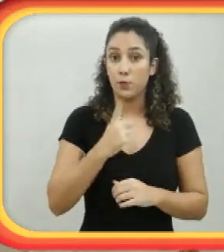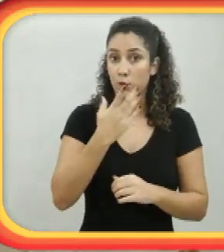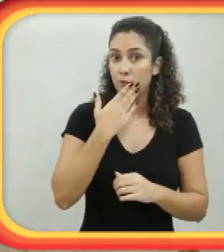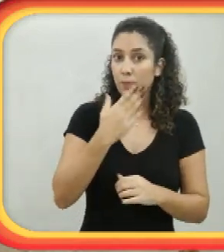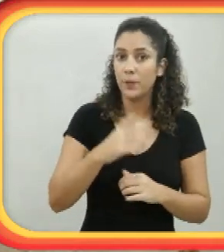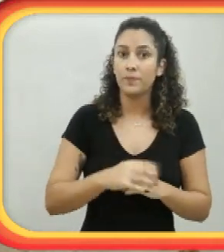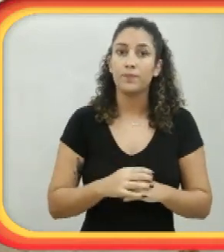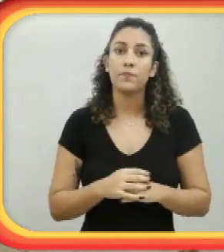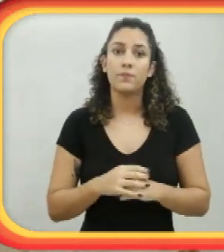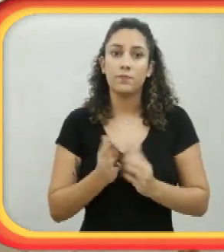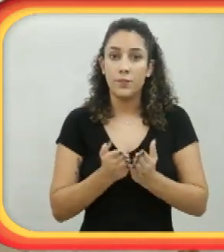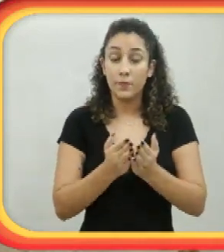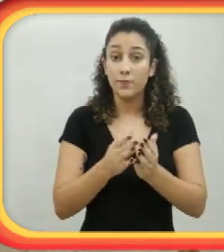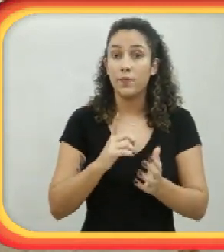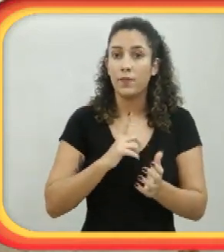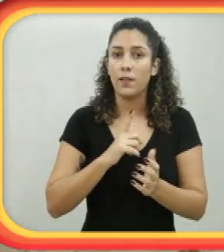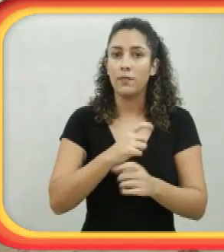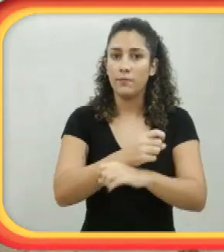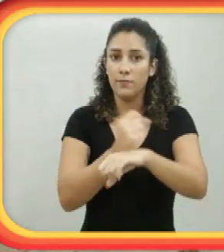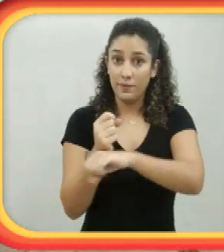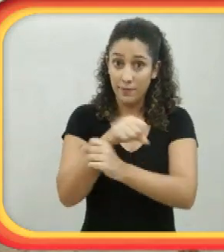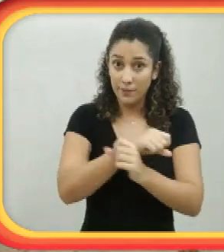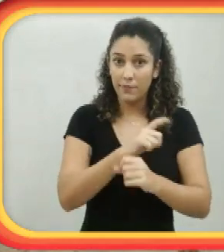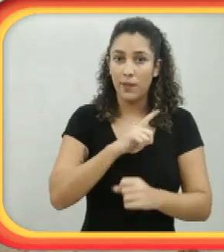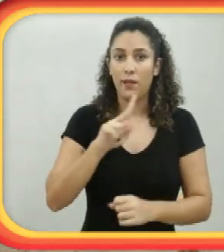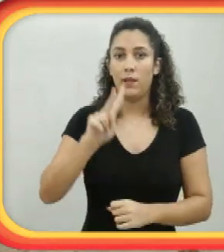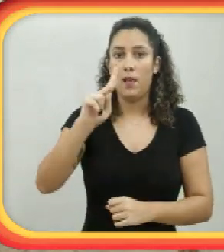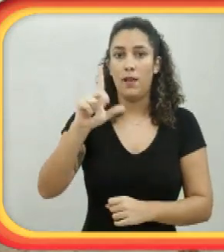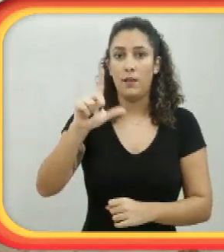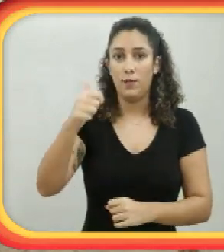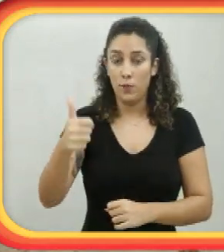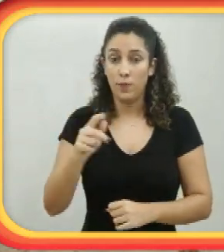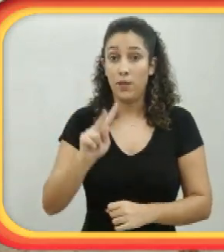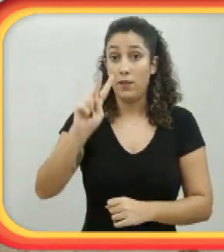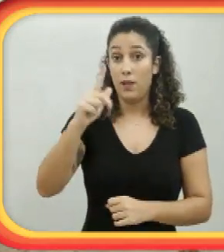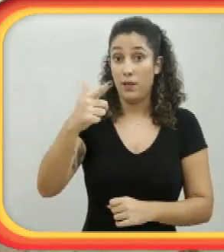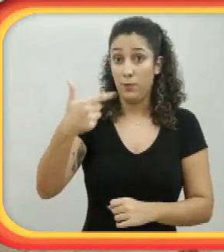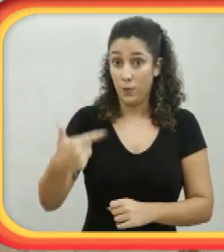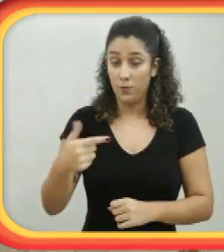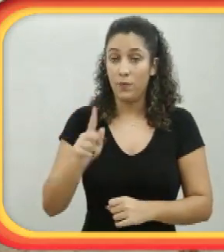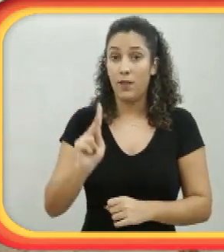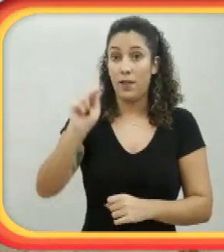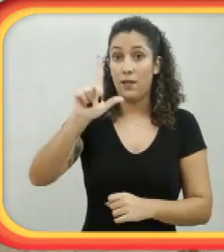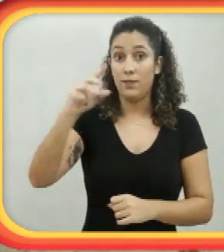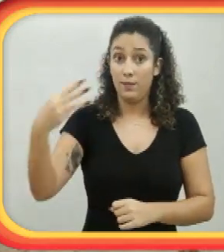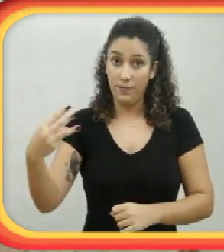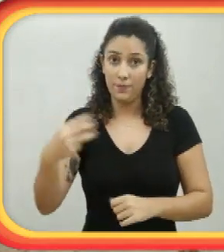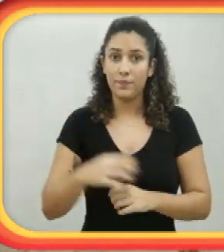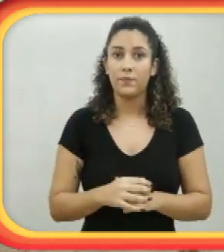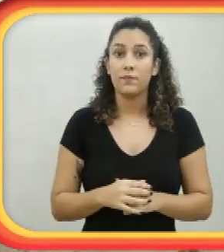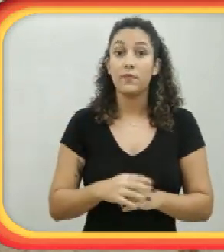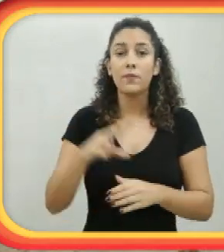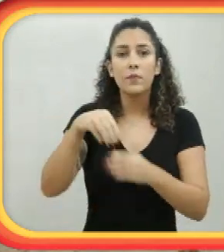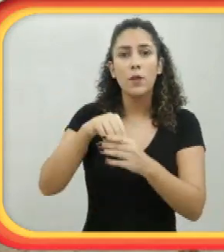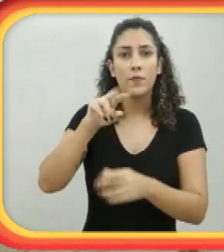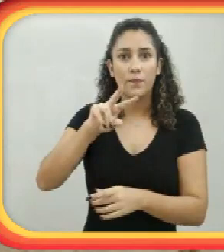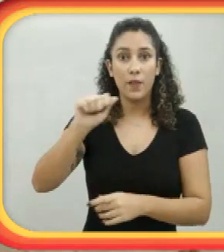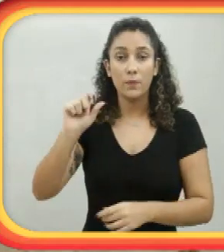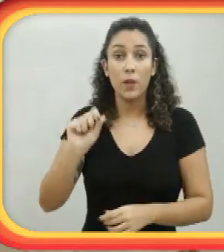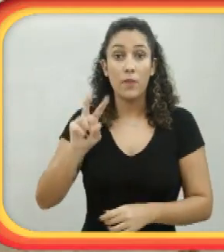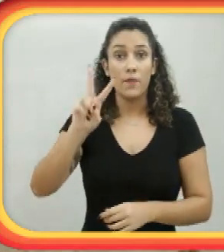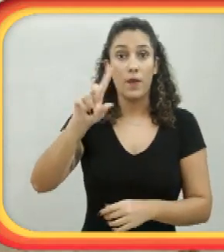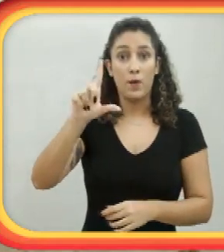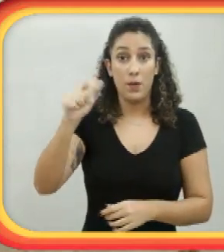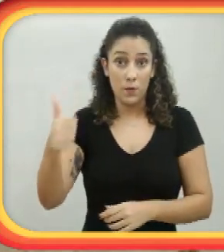é relativamente simples, né? São três categorias por tipo de embarcação. No caiaque, KL1, KL2,